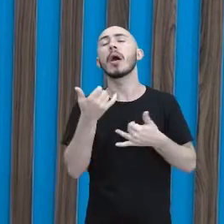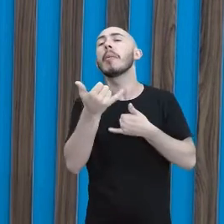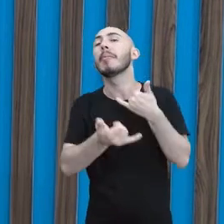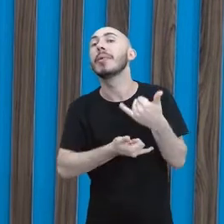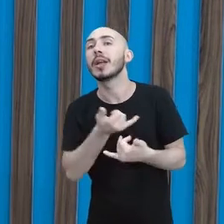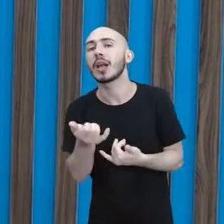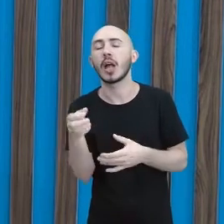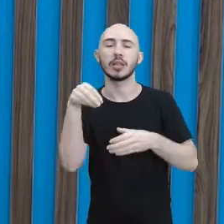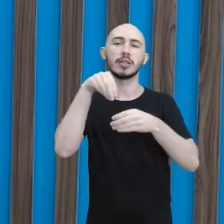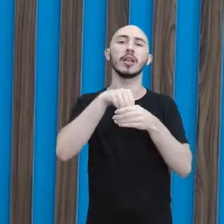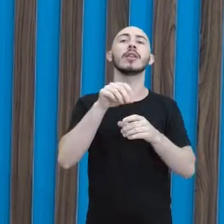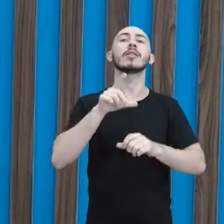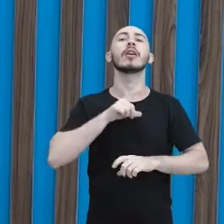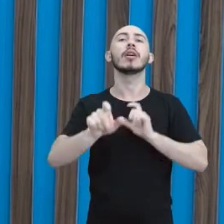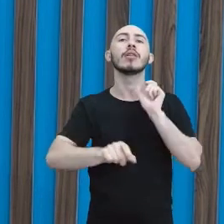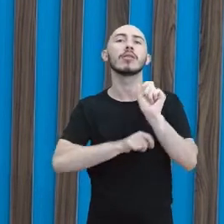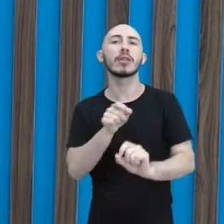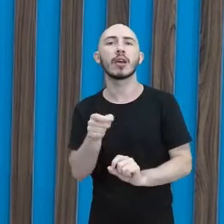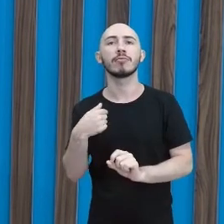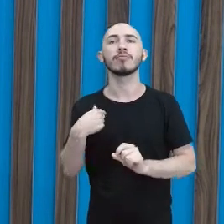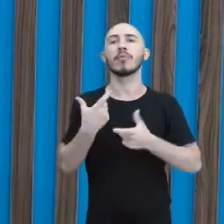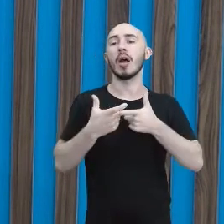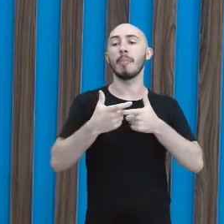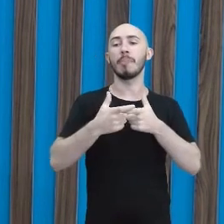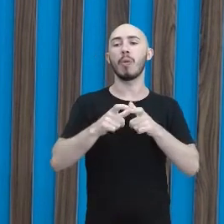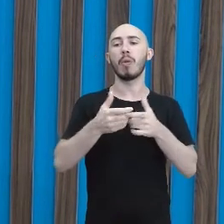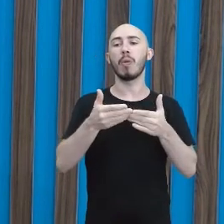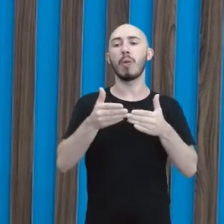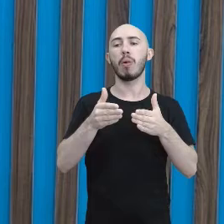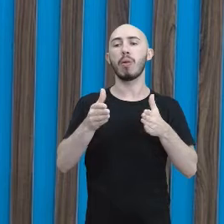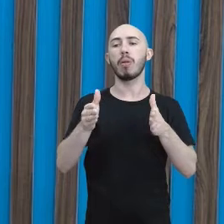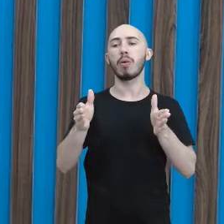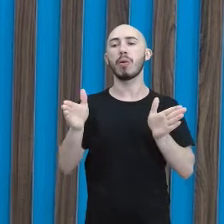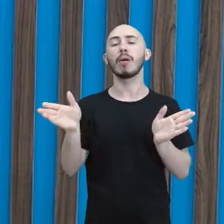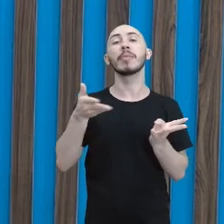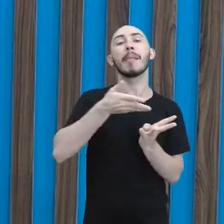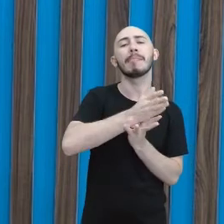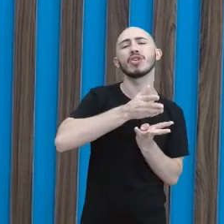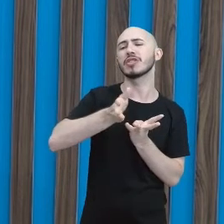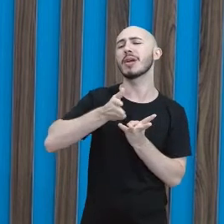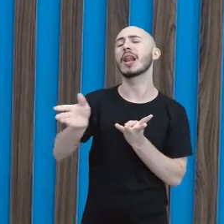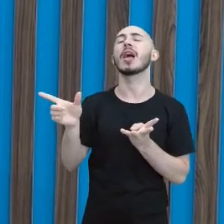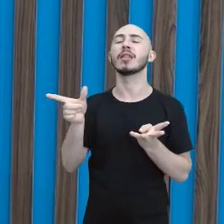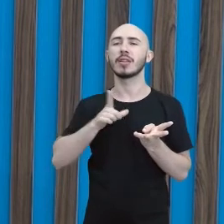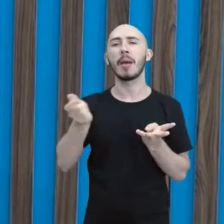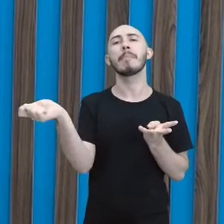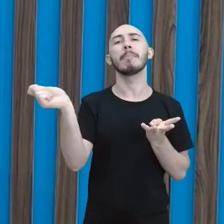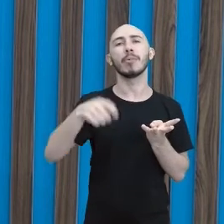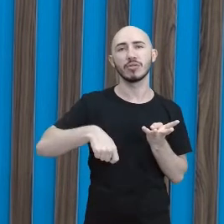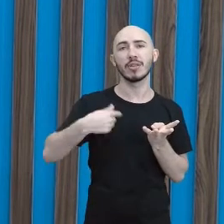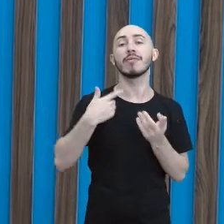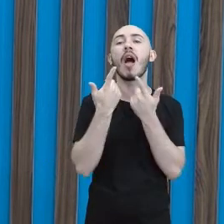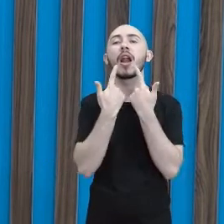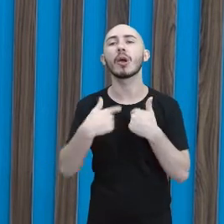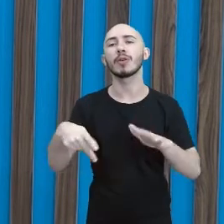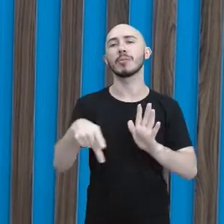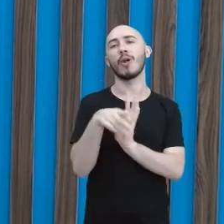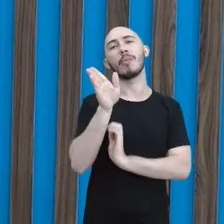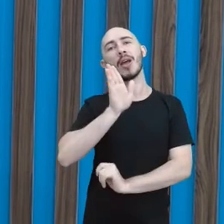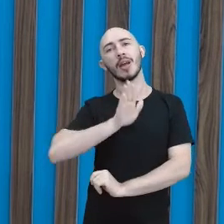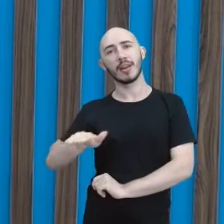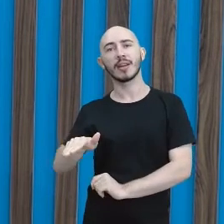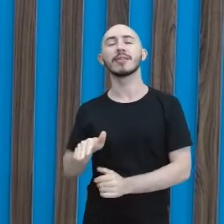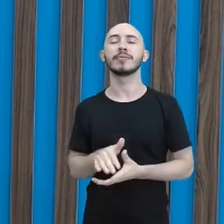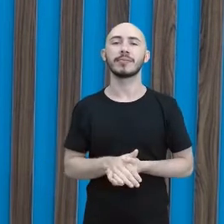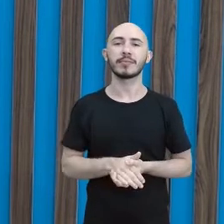brincar, né, dentro do brincar, a gente vai ampliando aí as múltiplas possibilidades da linguagem da criança. E como